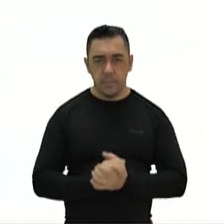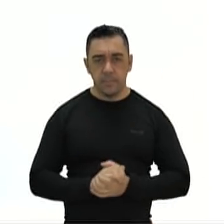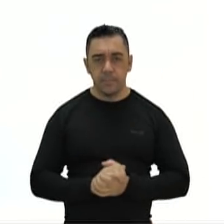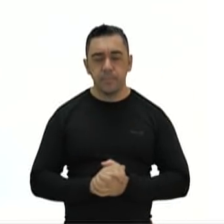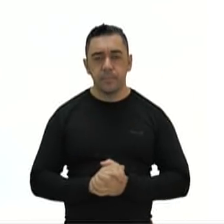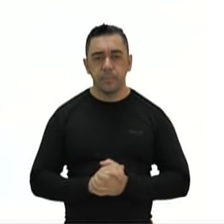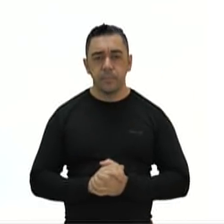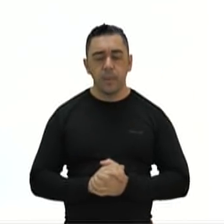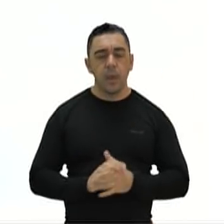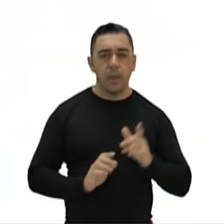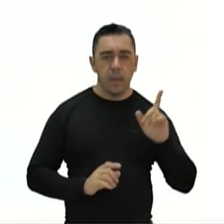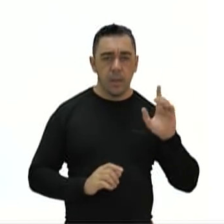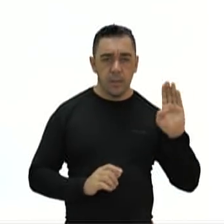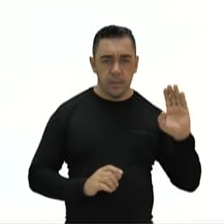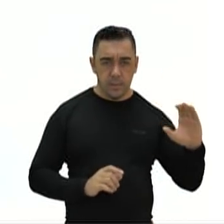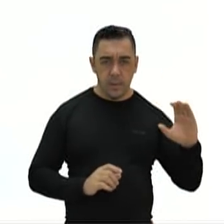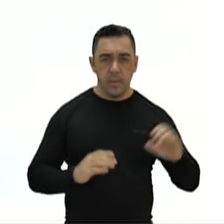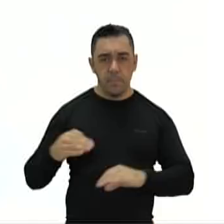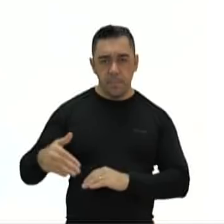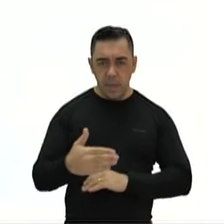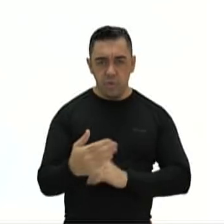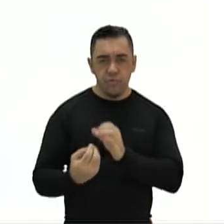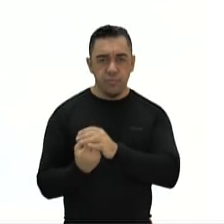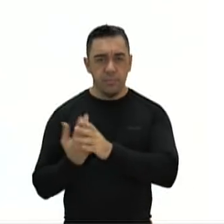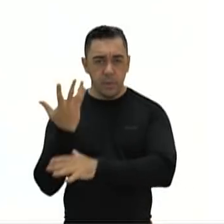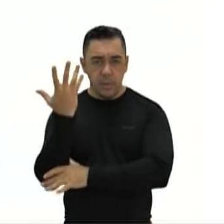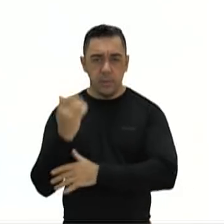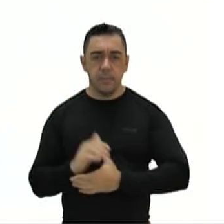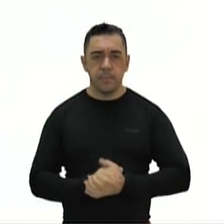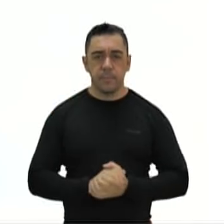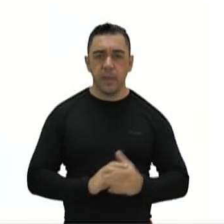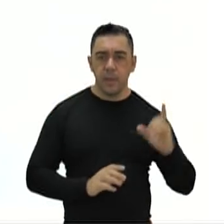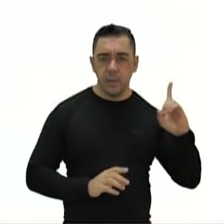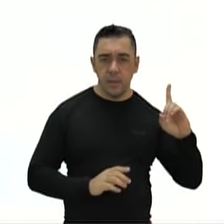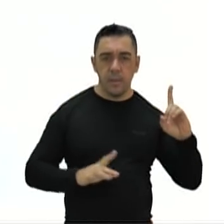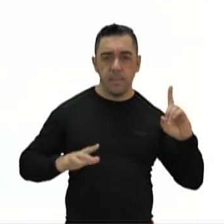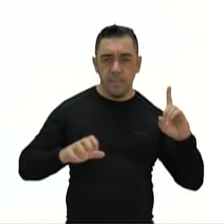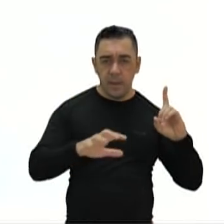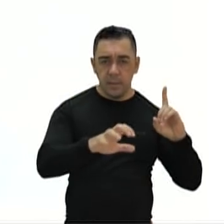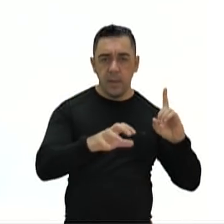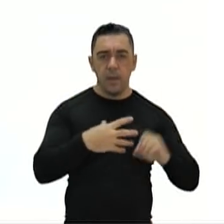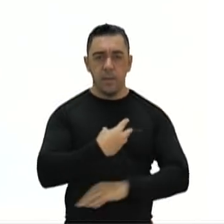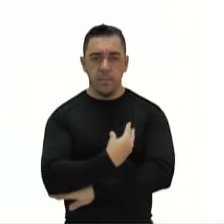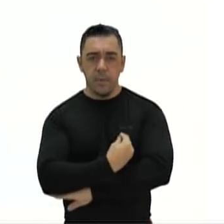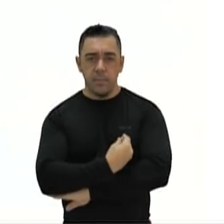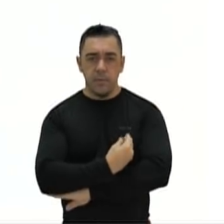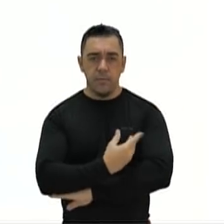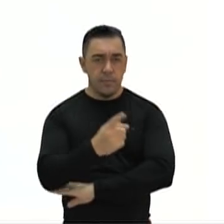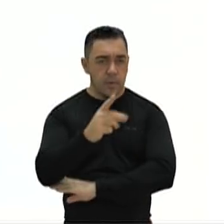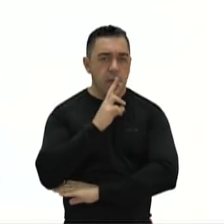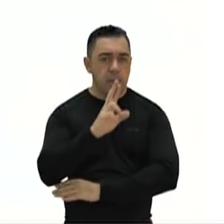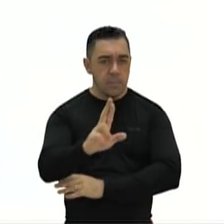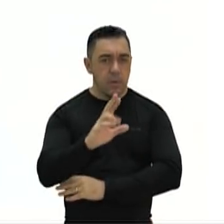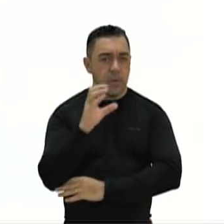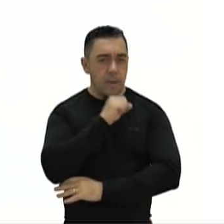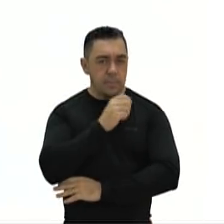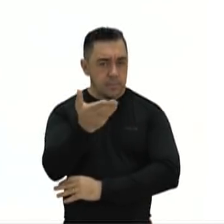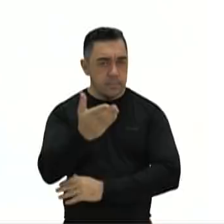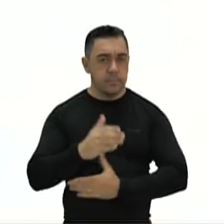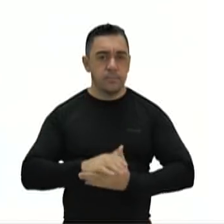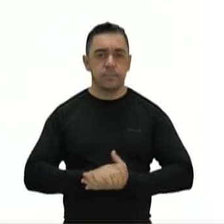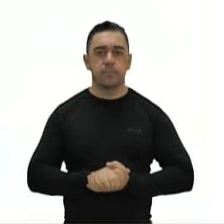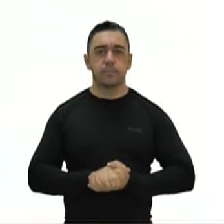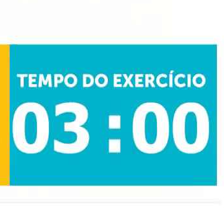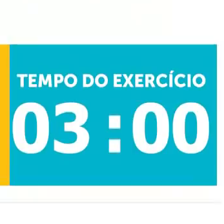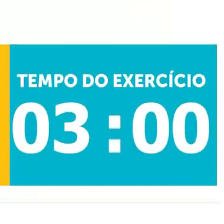Será que são os peixes e as plantas, letra C? Ou bactérias e mamíferos, letra D? Tenta responder rapidinho lá.